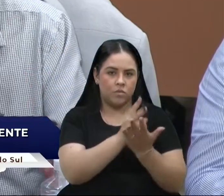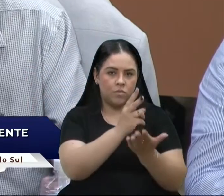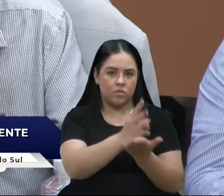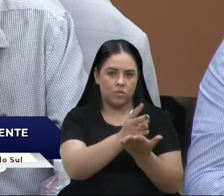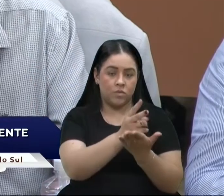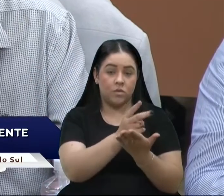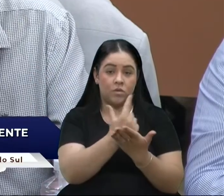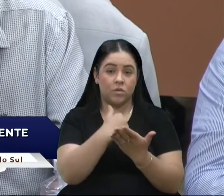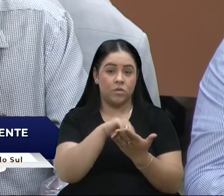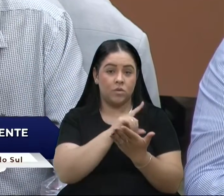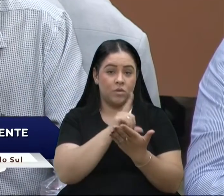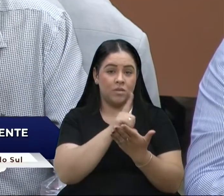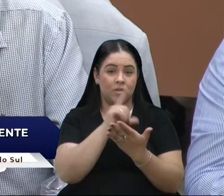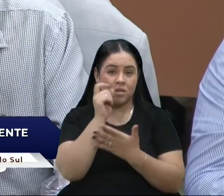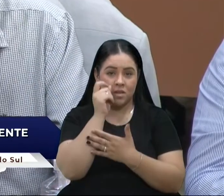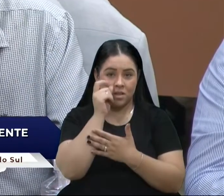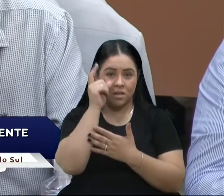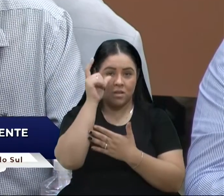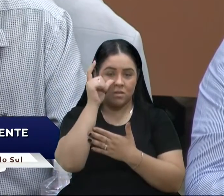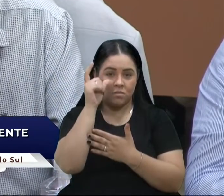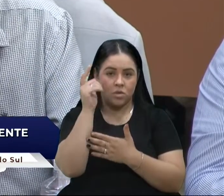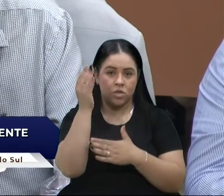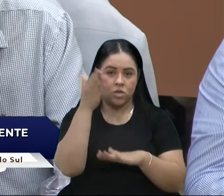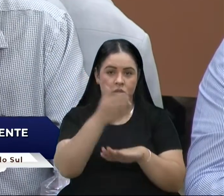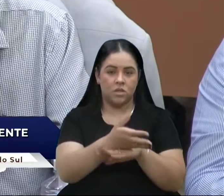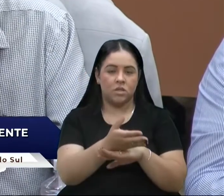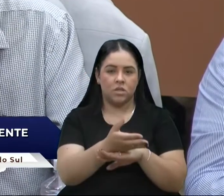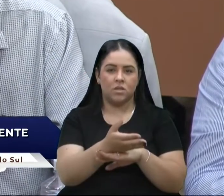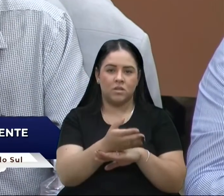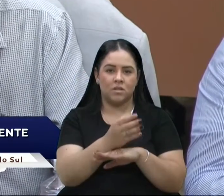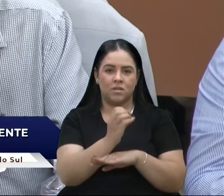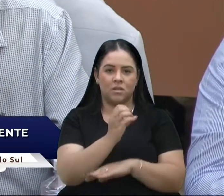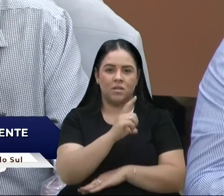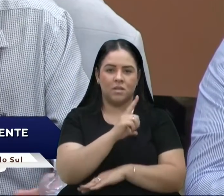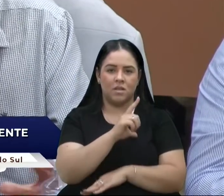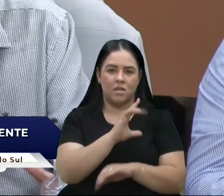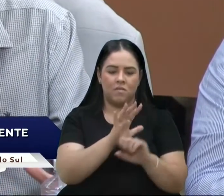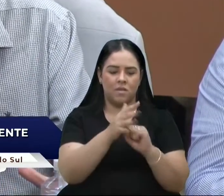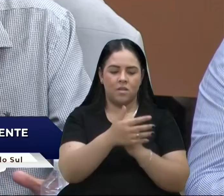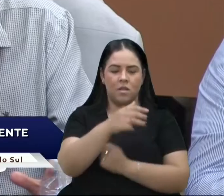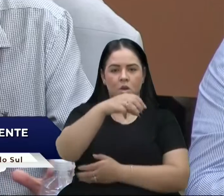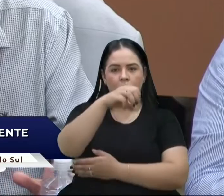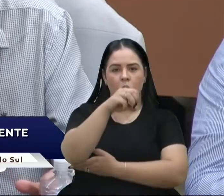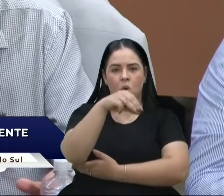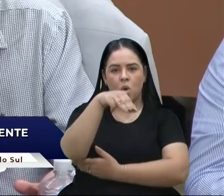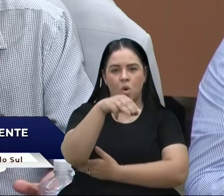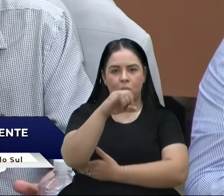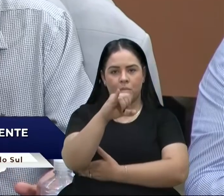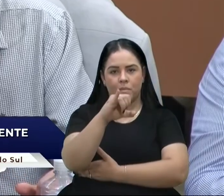um alerta ligado pela chegada dessa variante Omicron, mas a princípio